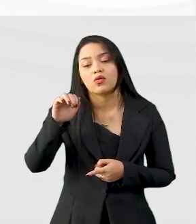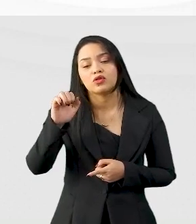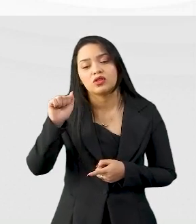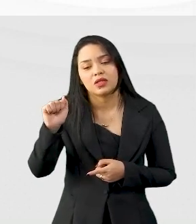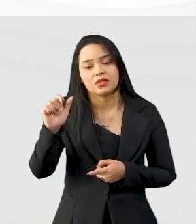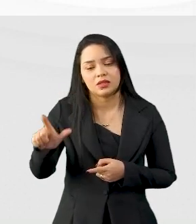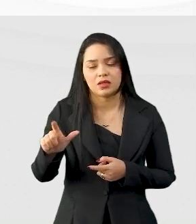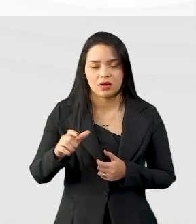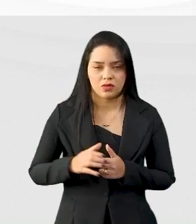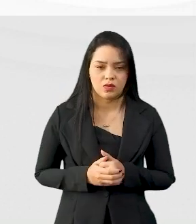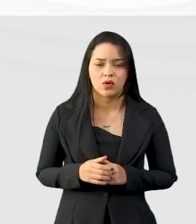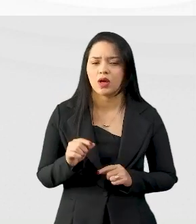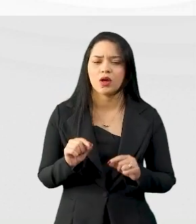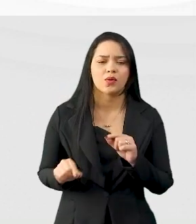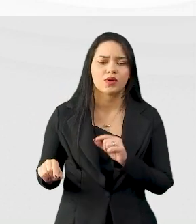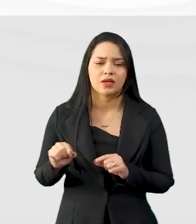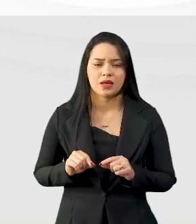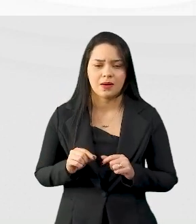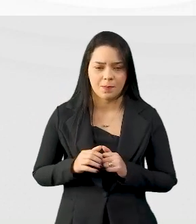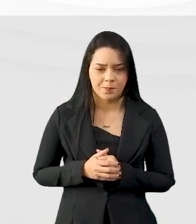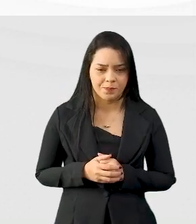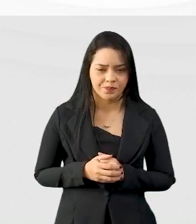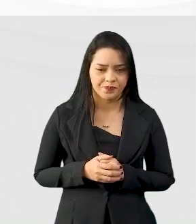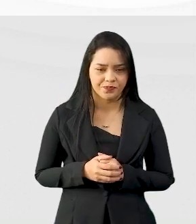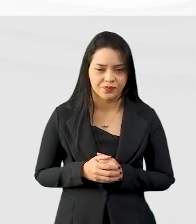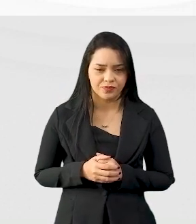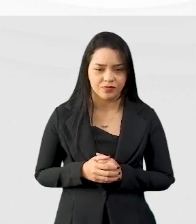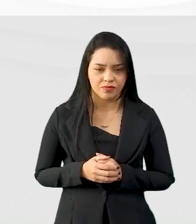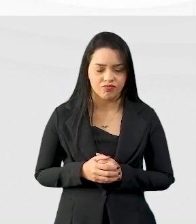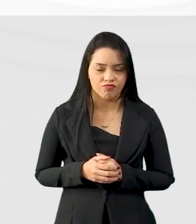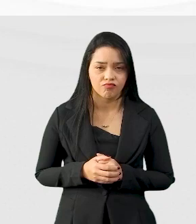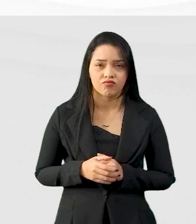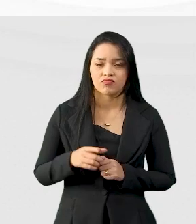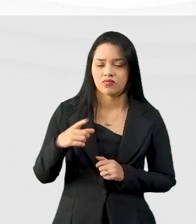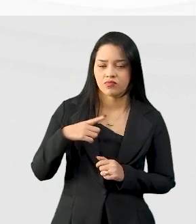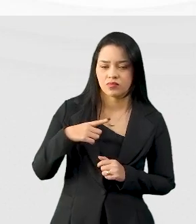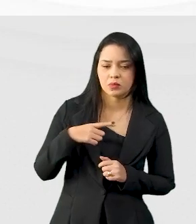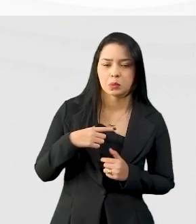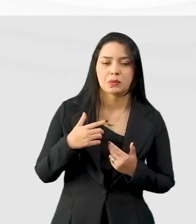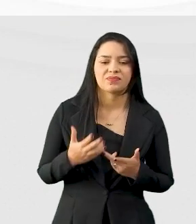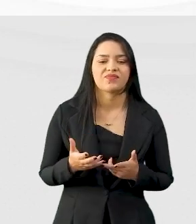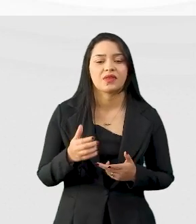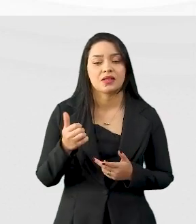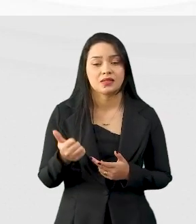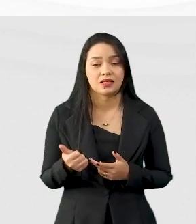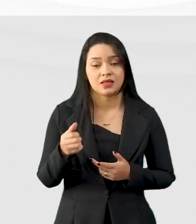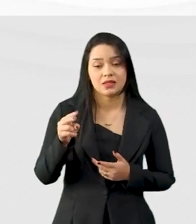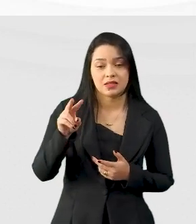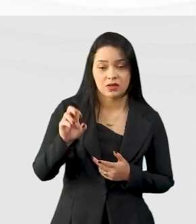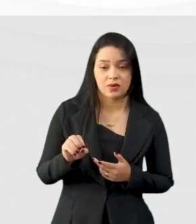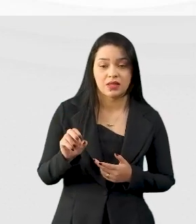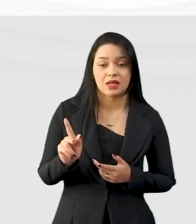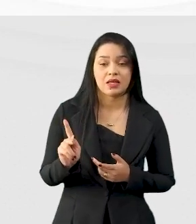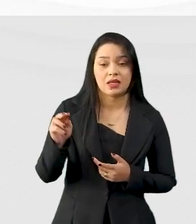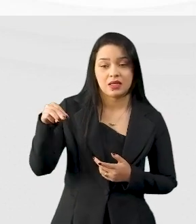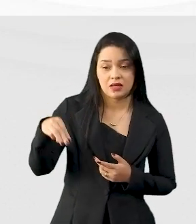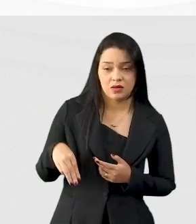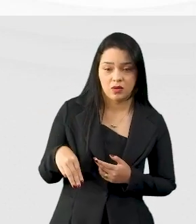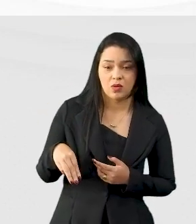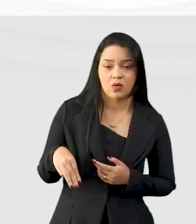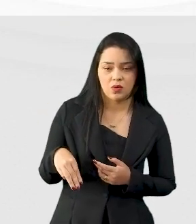territorial brasileiro. O que que é isso? Essa extensão aqui, gente, tá? Que marca 150